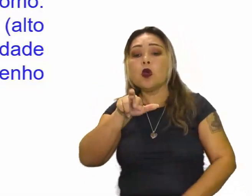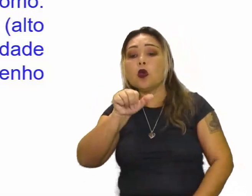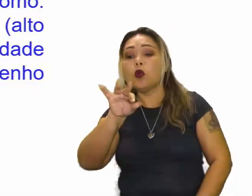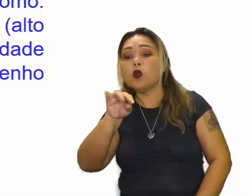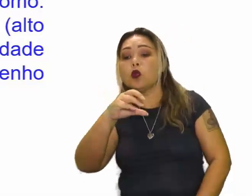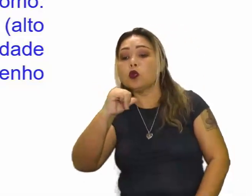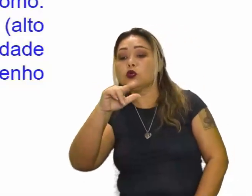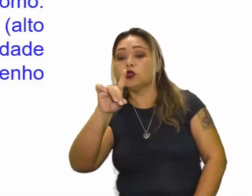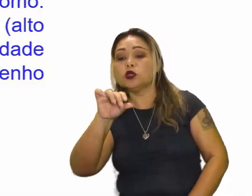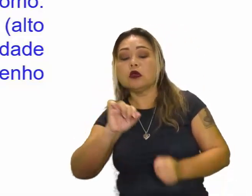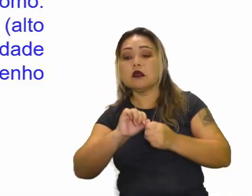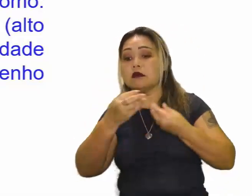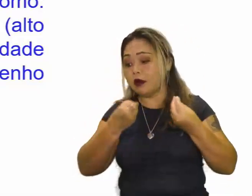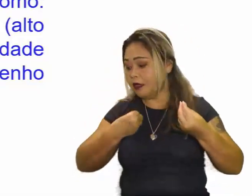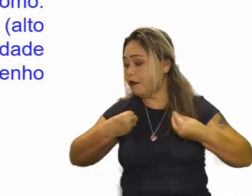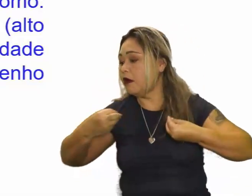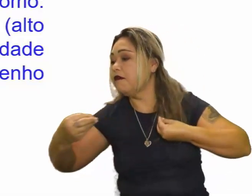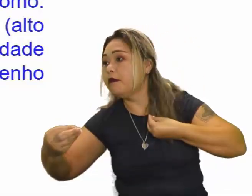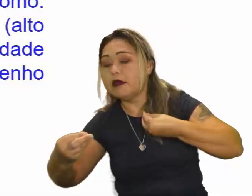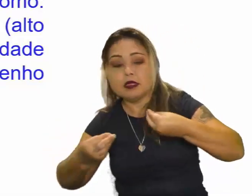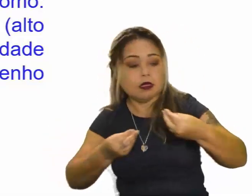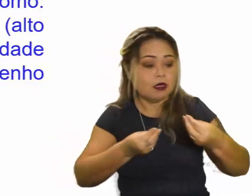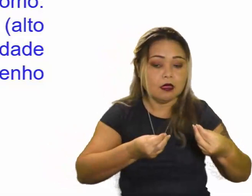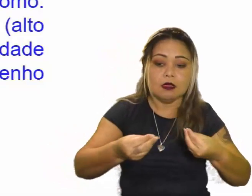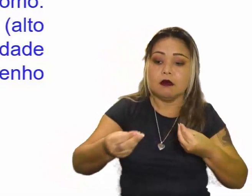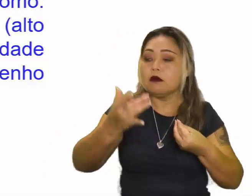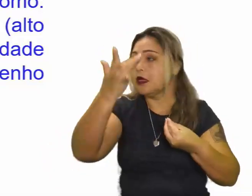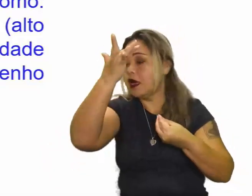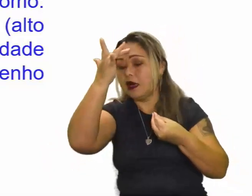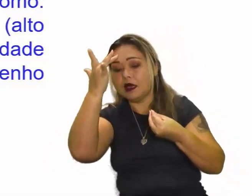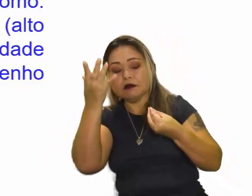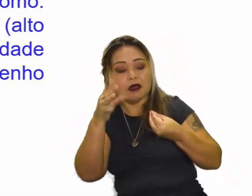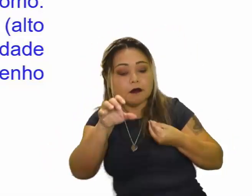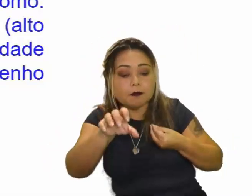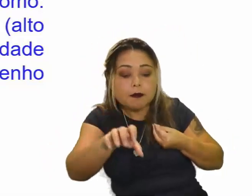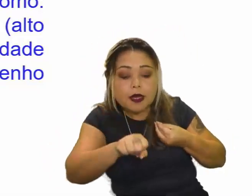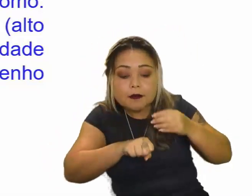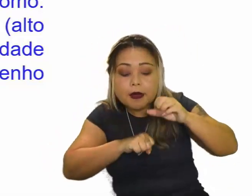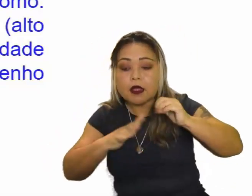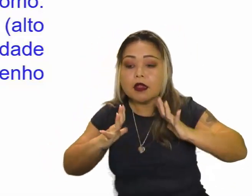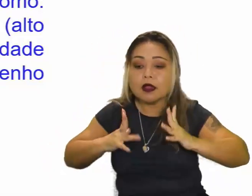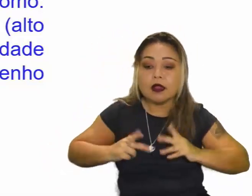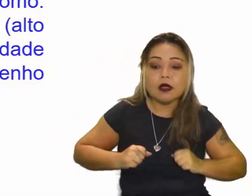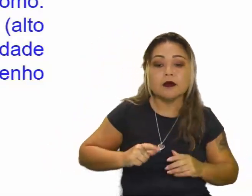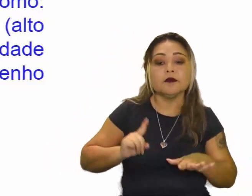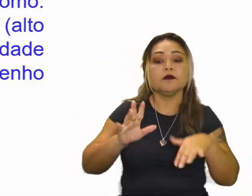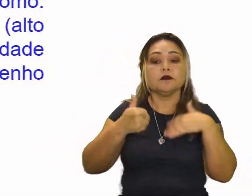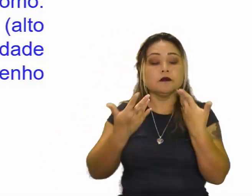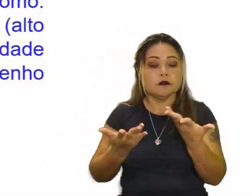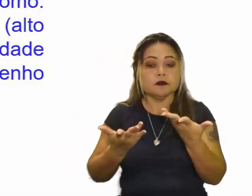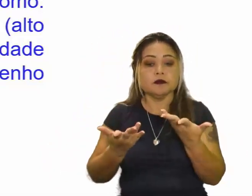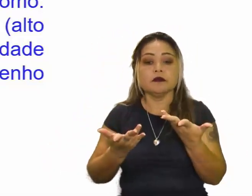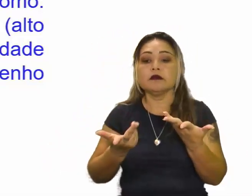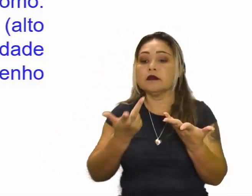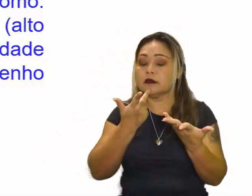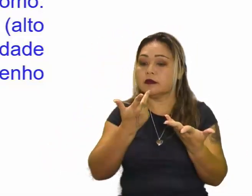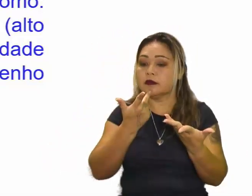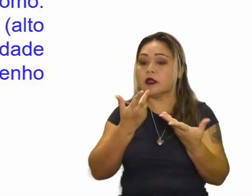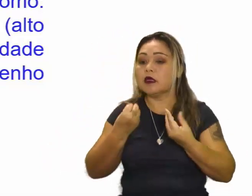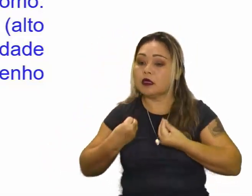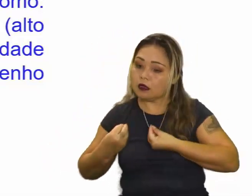se estressa com a movimentação da pessoa que está fazendo lá a limpeza, as atividades, que a gente chama